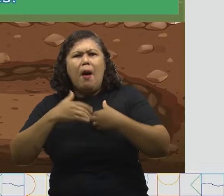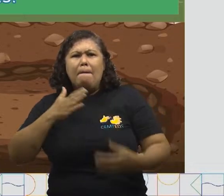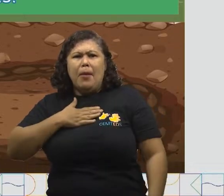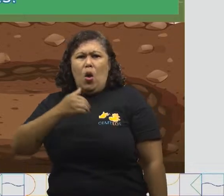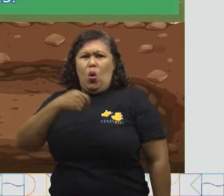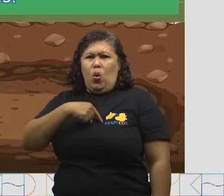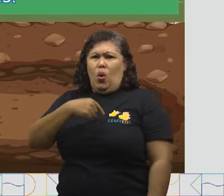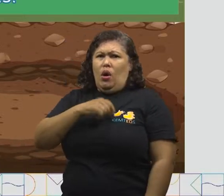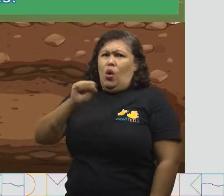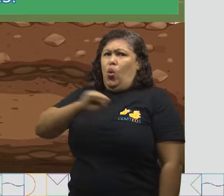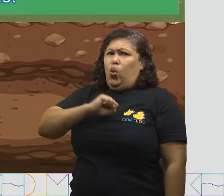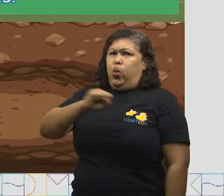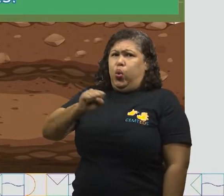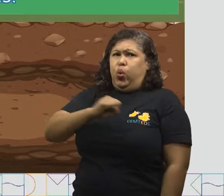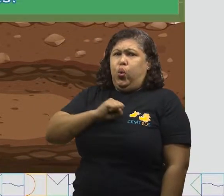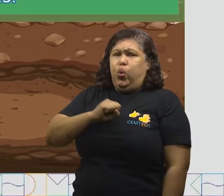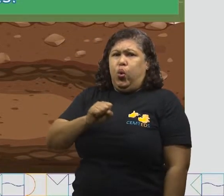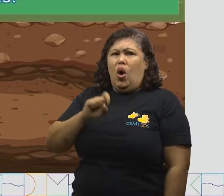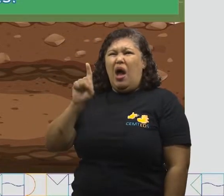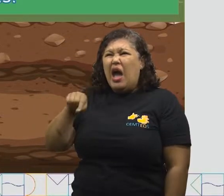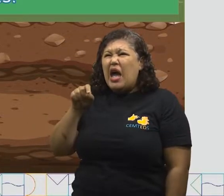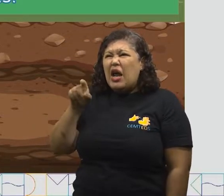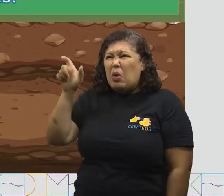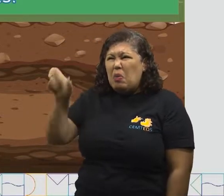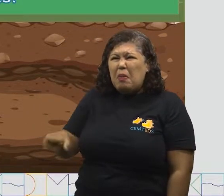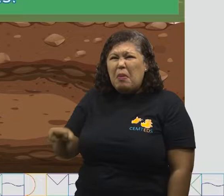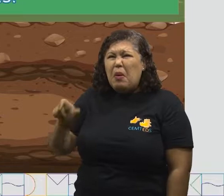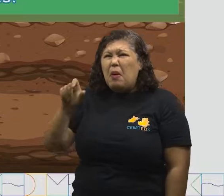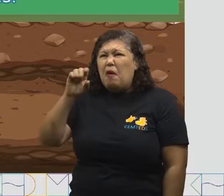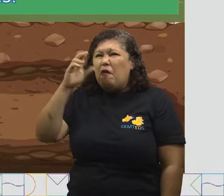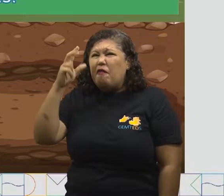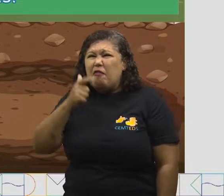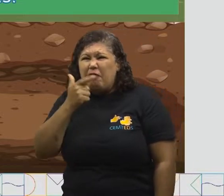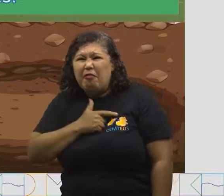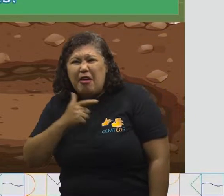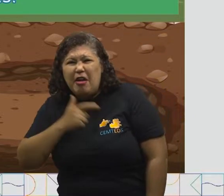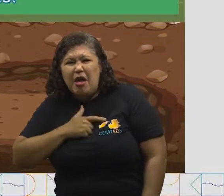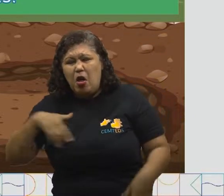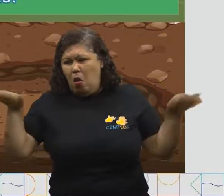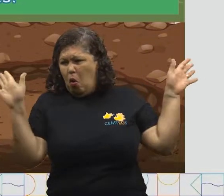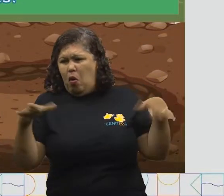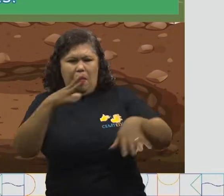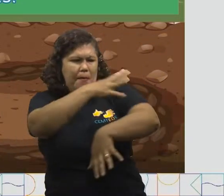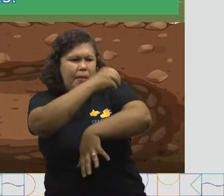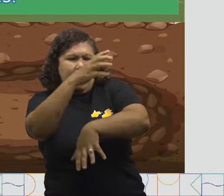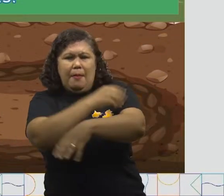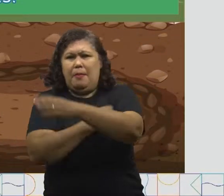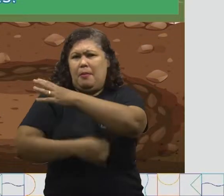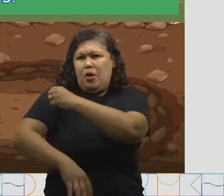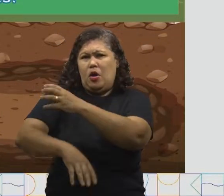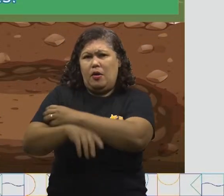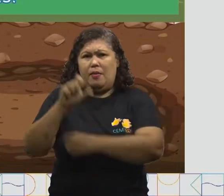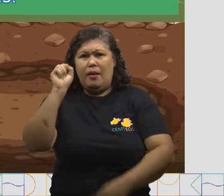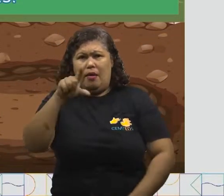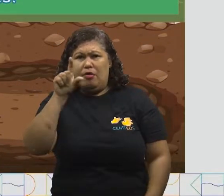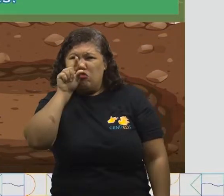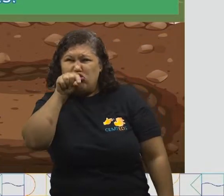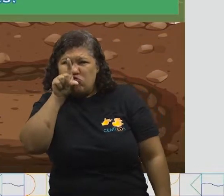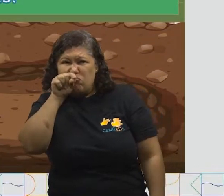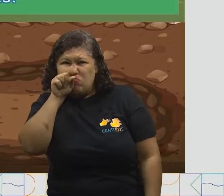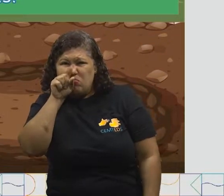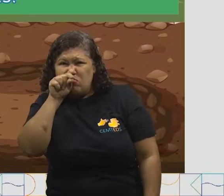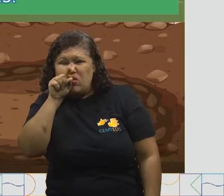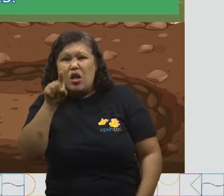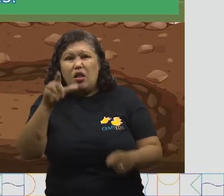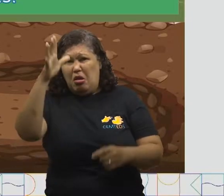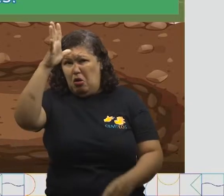coração acelera. O outro era um bicho feroz, de penas azuis e amarelas, bico pontudo, crista